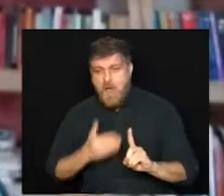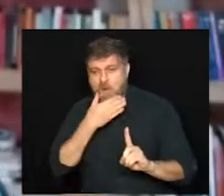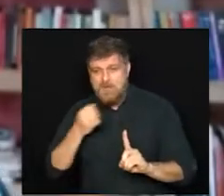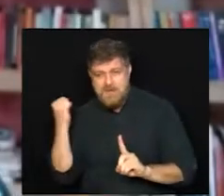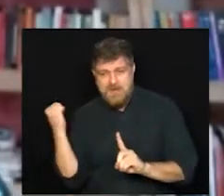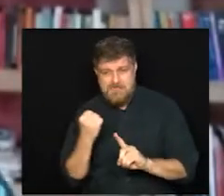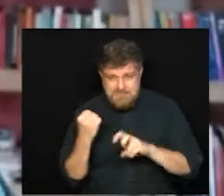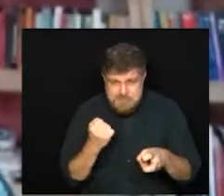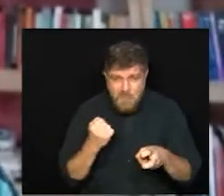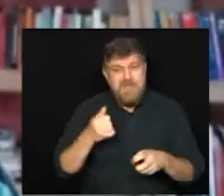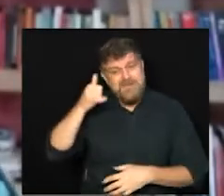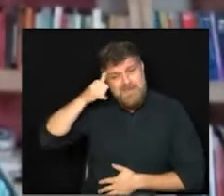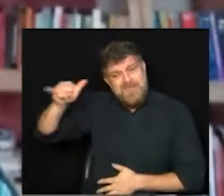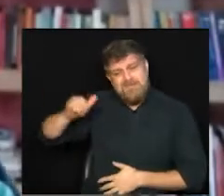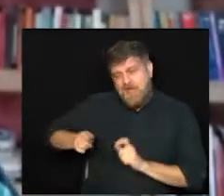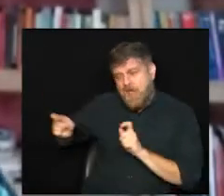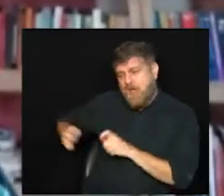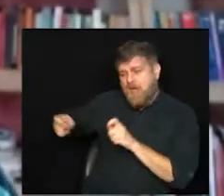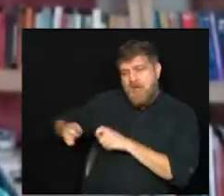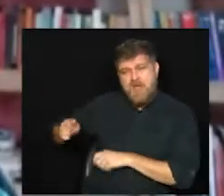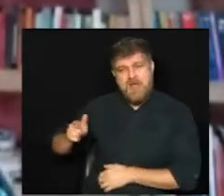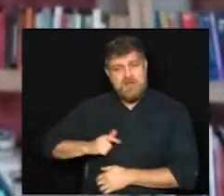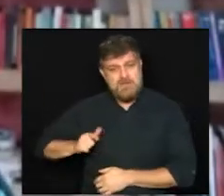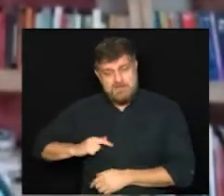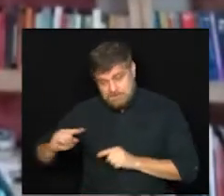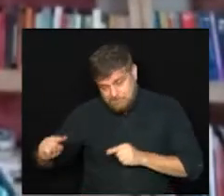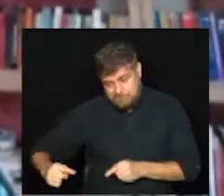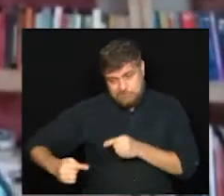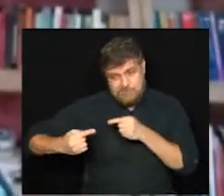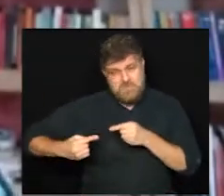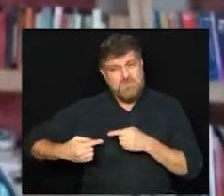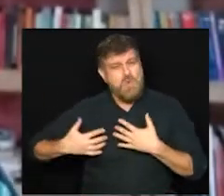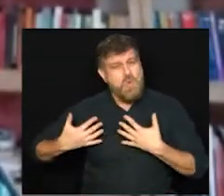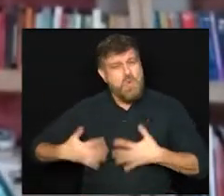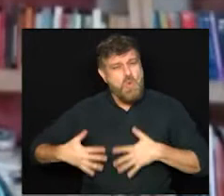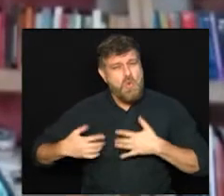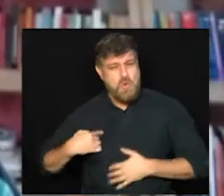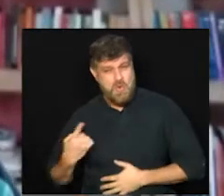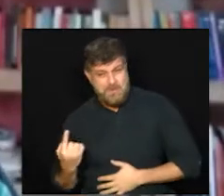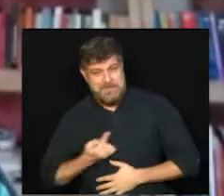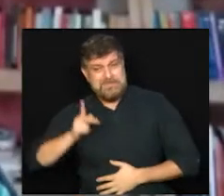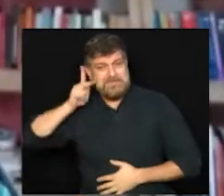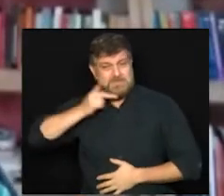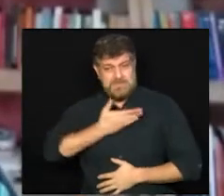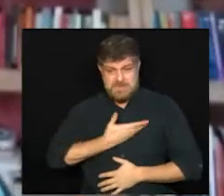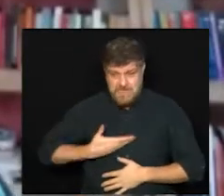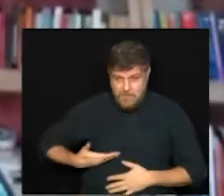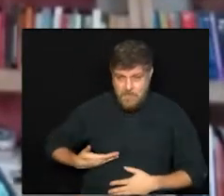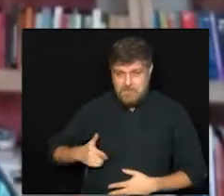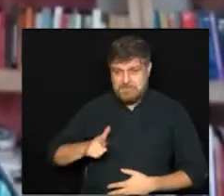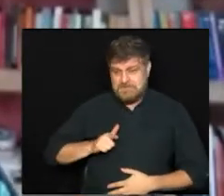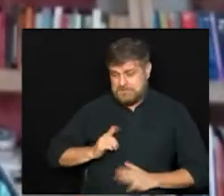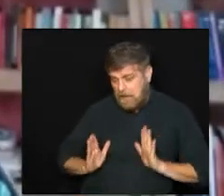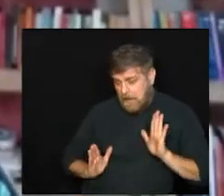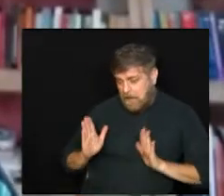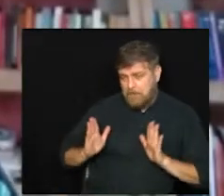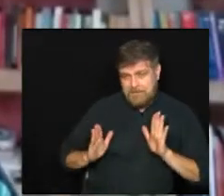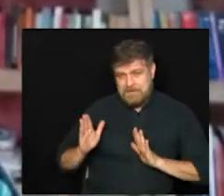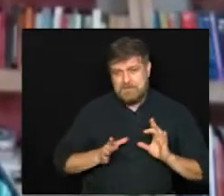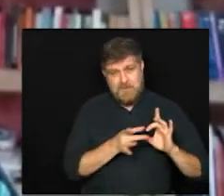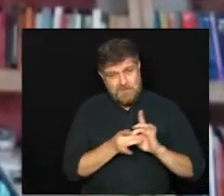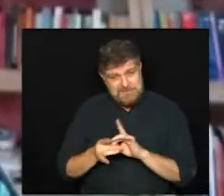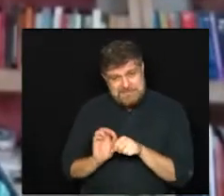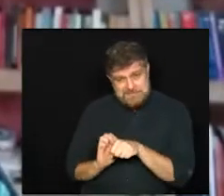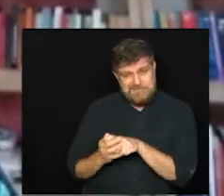ser evitado, mas isso se apresenta como um grande desafio para as políticas públicas nesse momento, nesse contexto